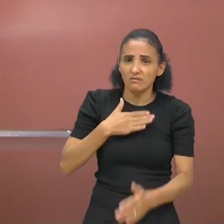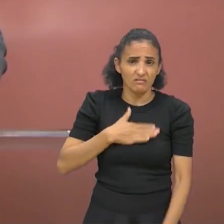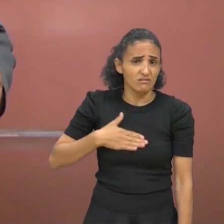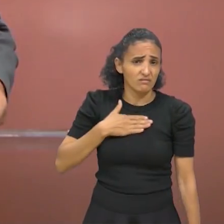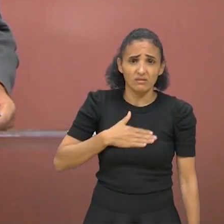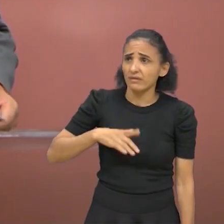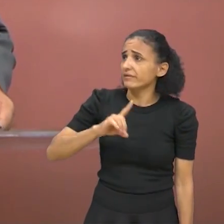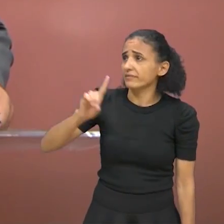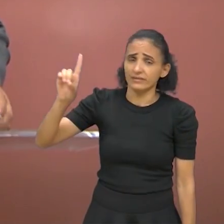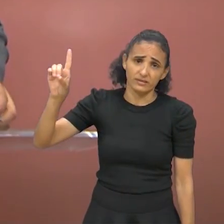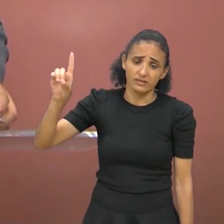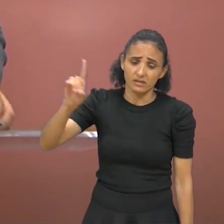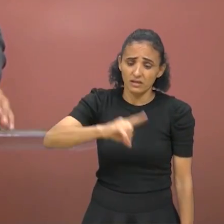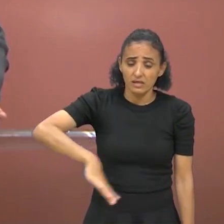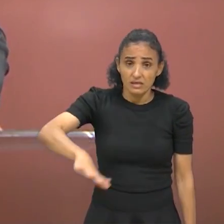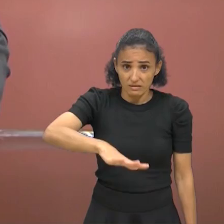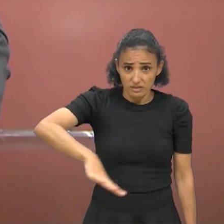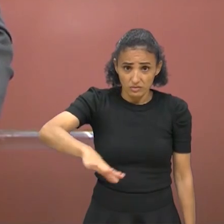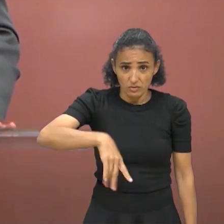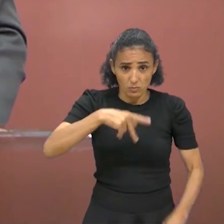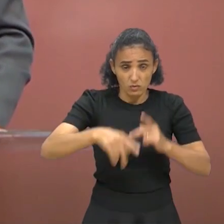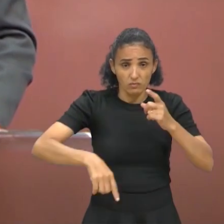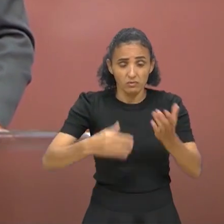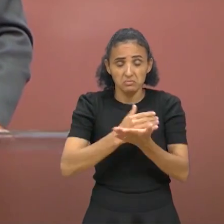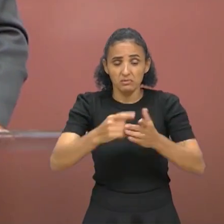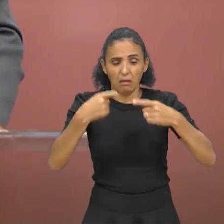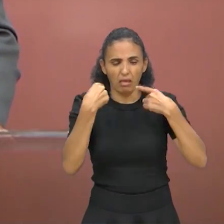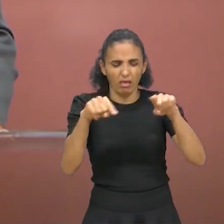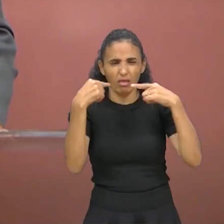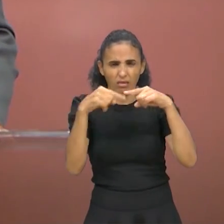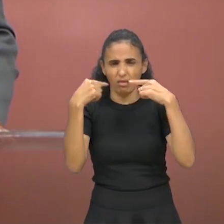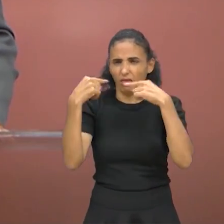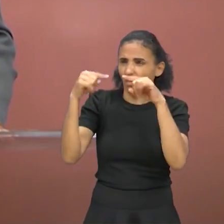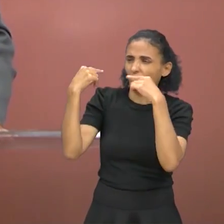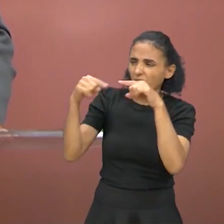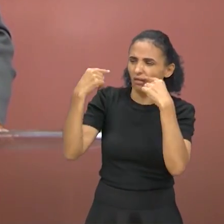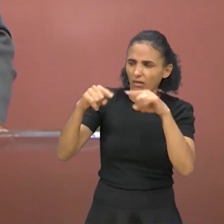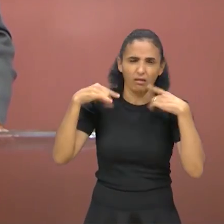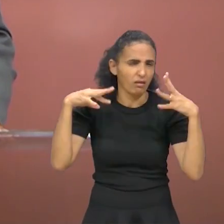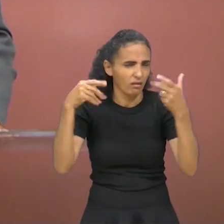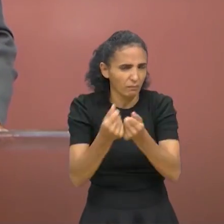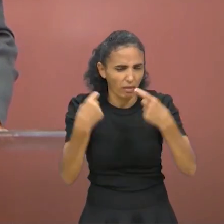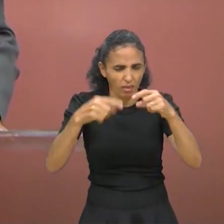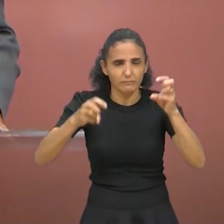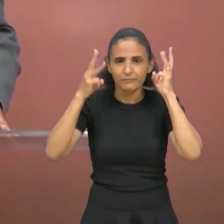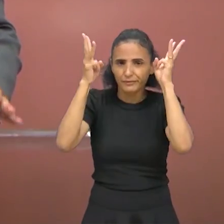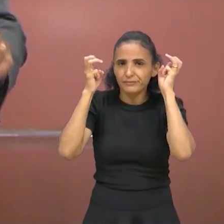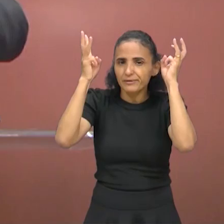Esta atitude foi a murmuração. Eles começam a murmurar contra